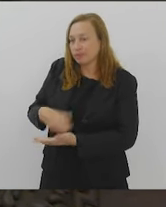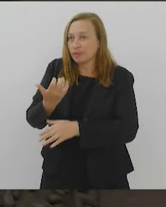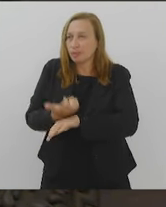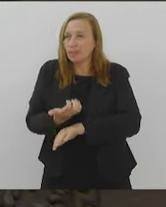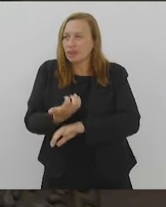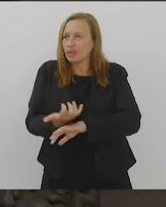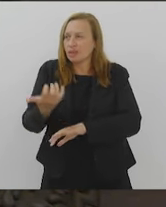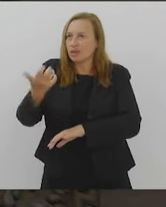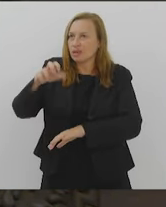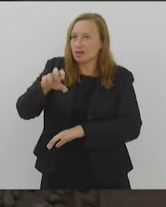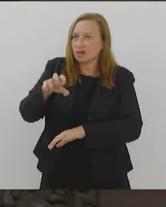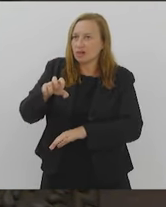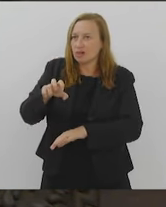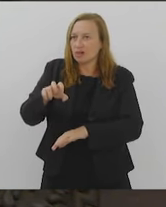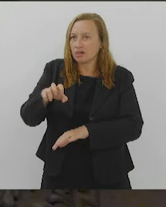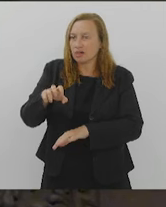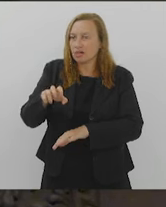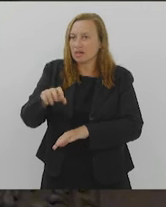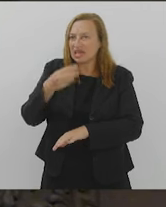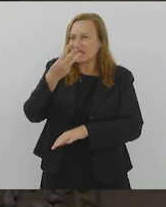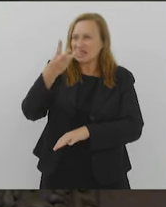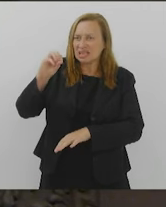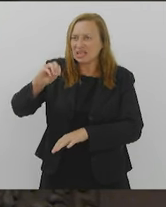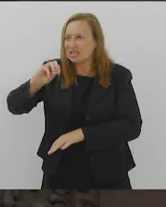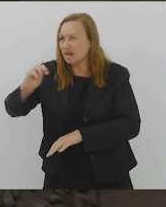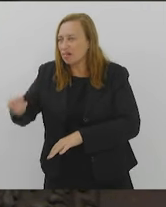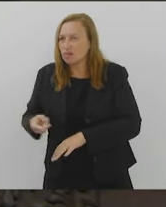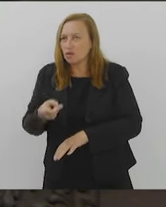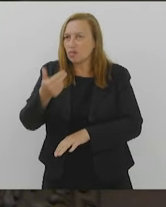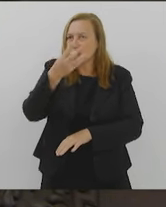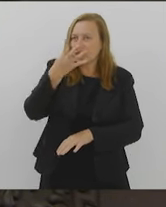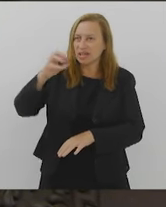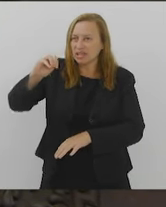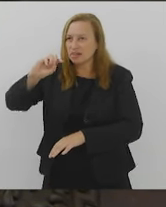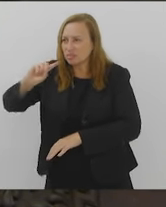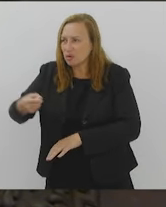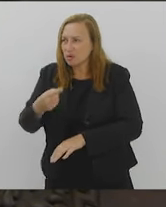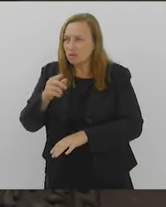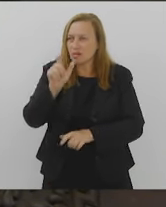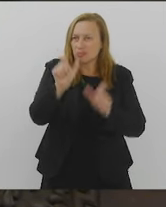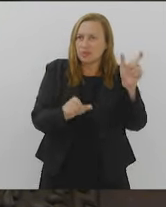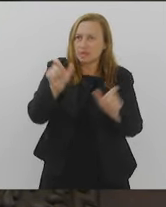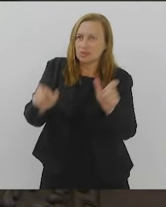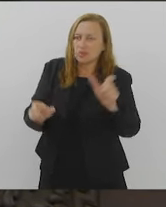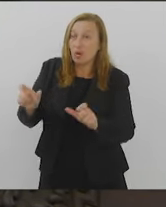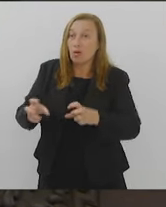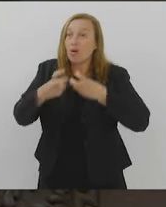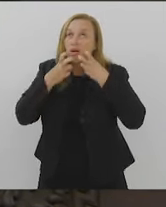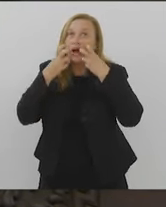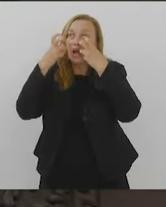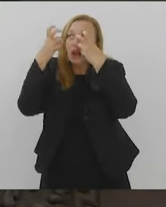15, com 30 mil, 40 mil pessoas para fazer o maior clamor a céu aberto,